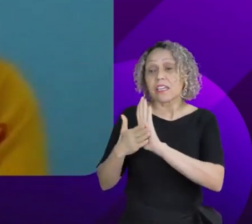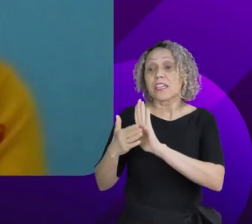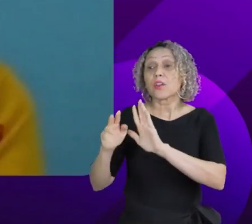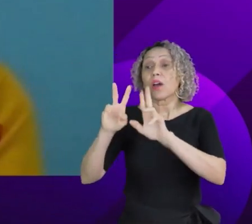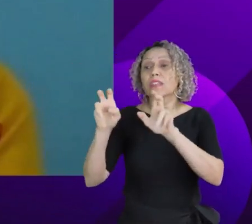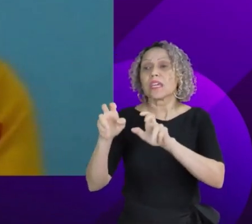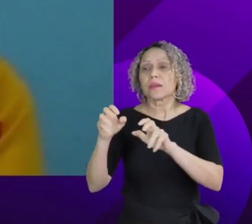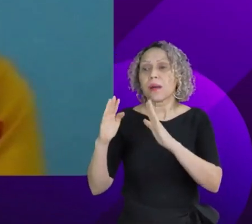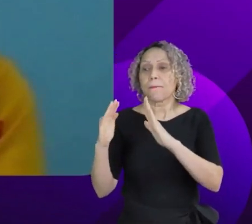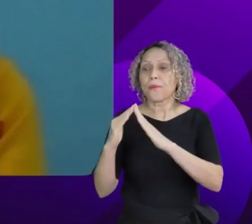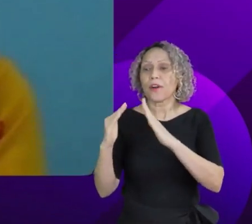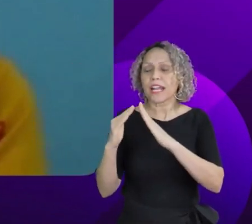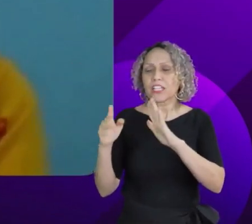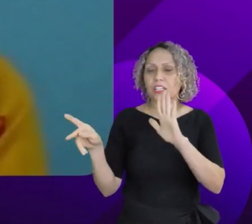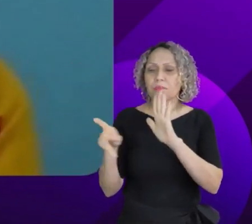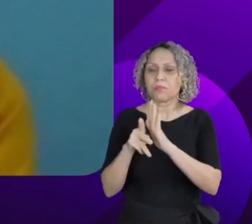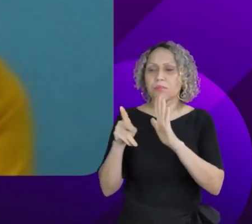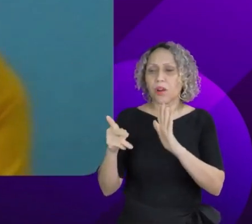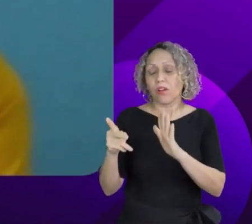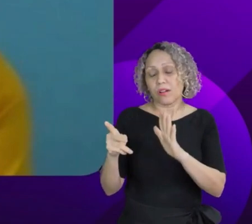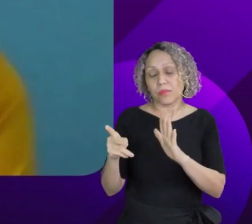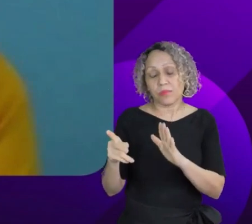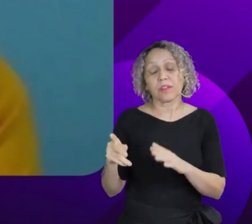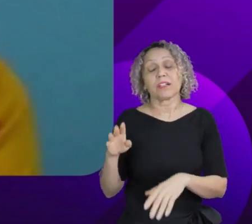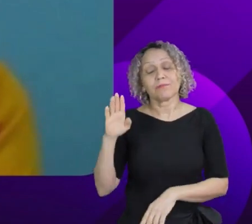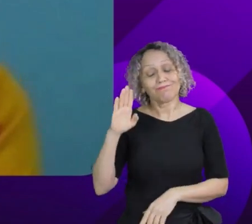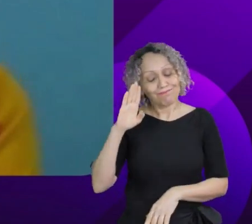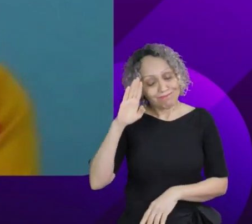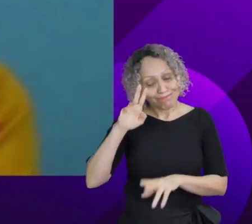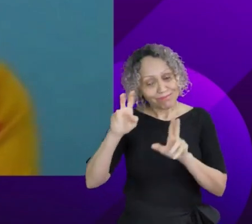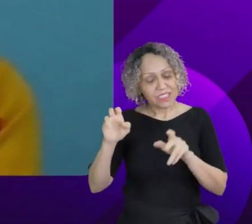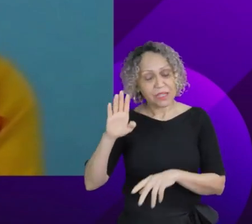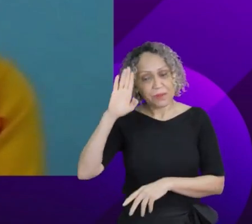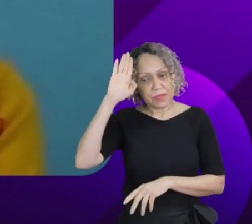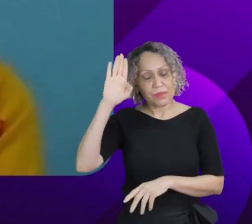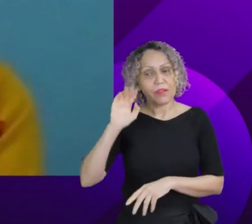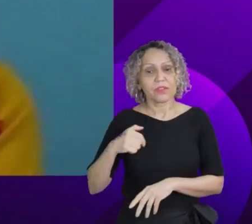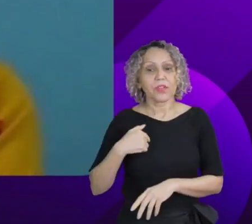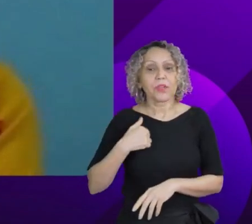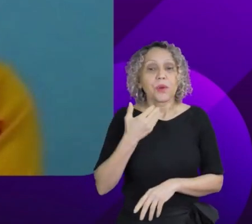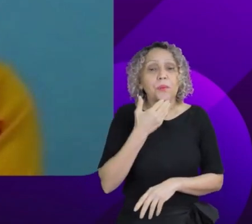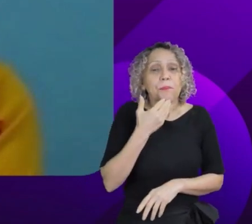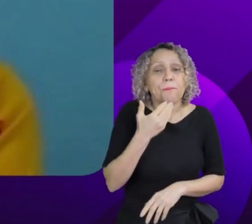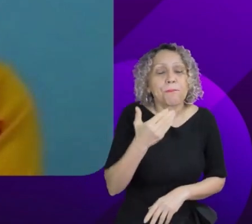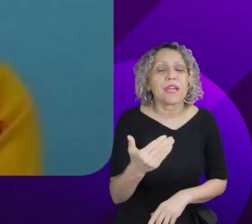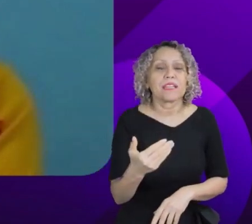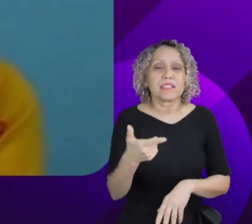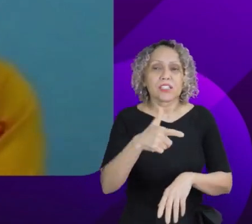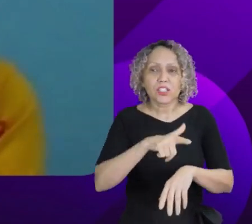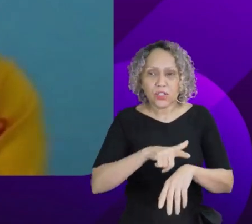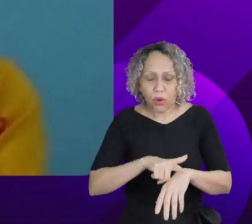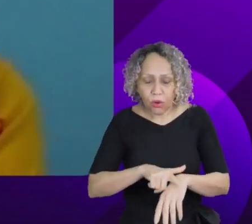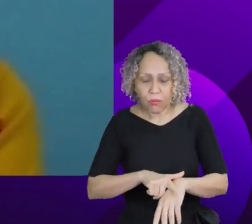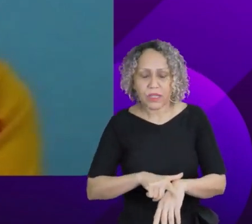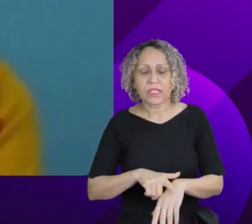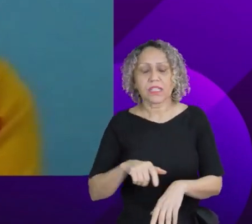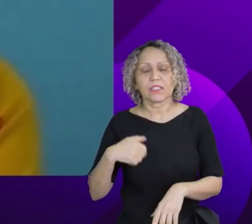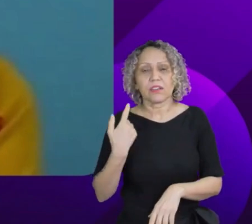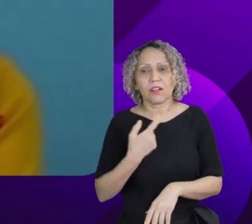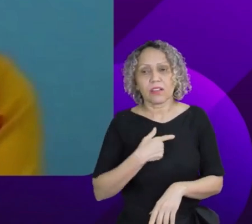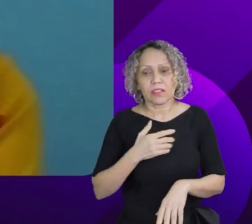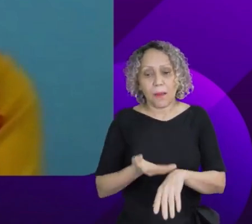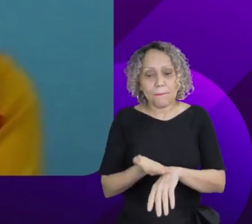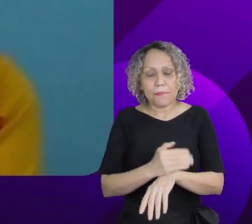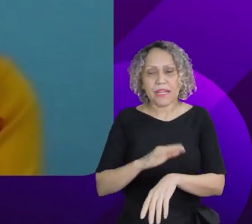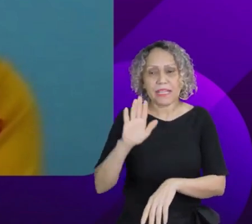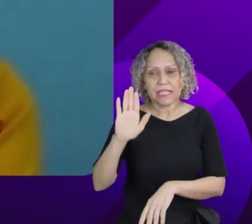propagandas eleitorais que a gente não tem essa pauta. Então, eu peço, né, mais uma vez, para que as nossas pré-candidatas ela tenha um